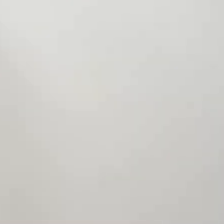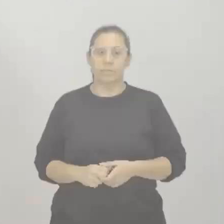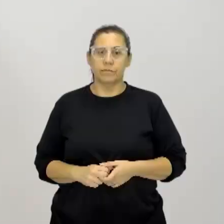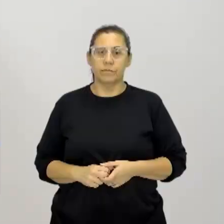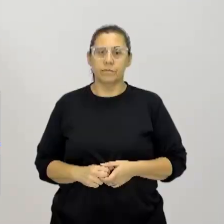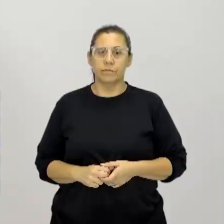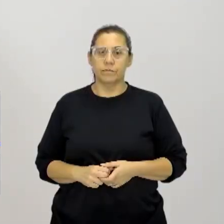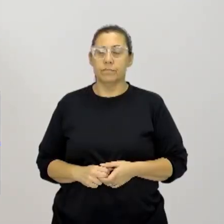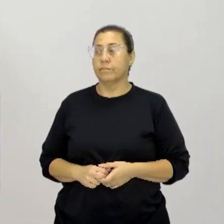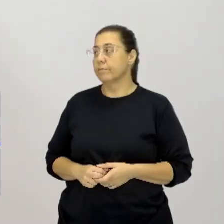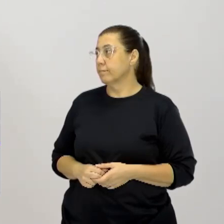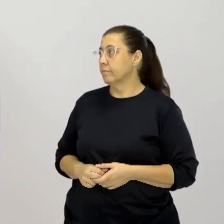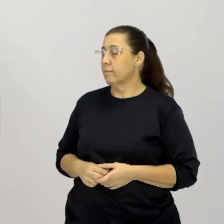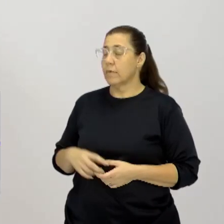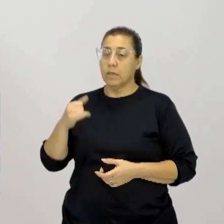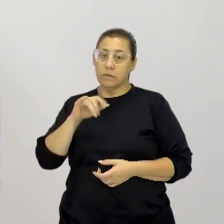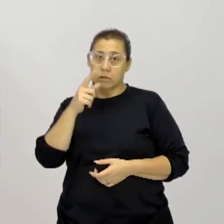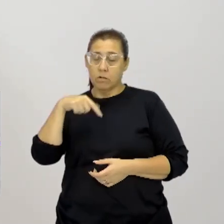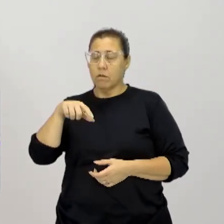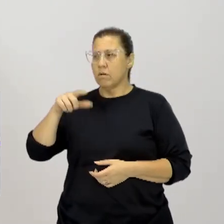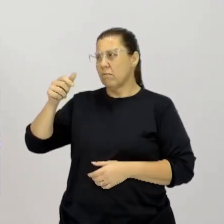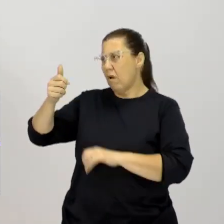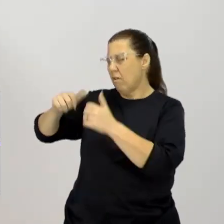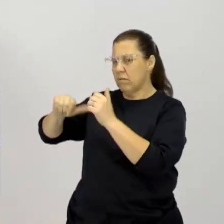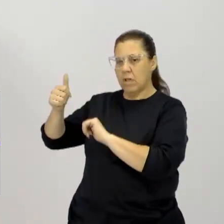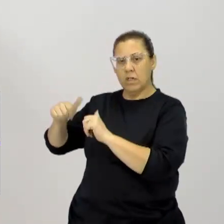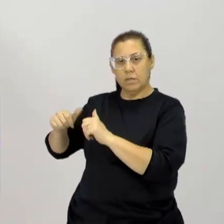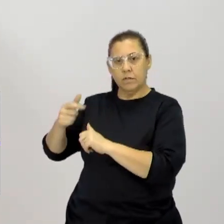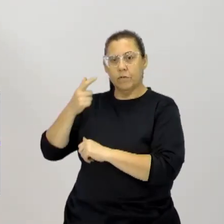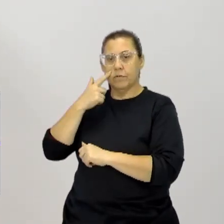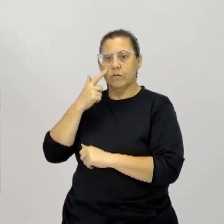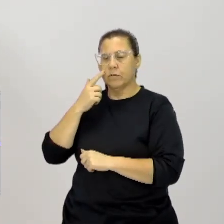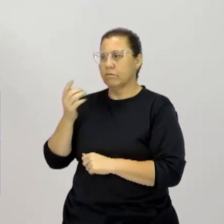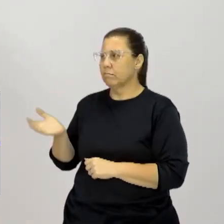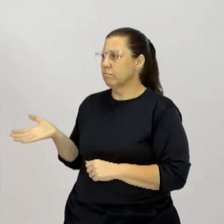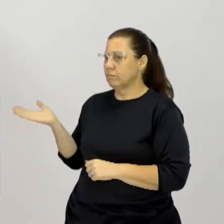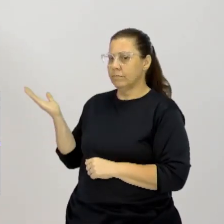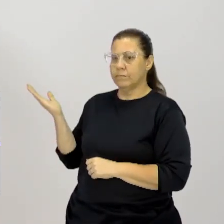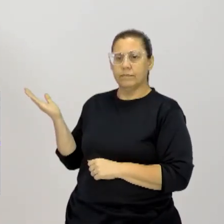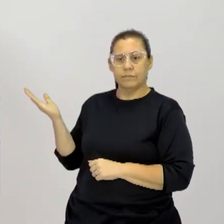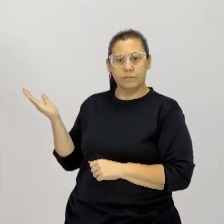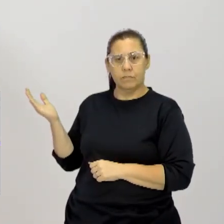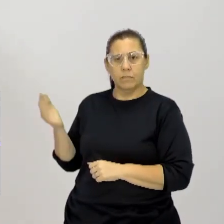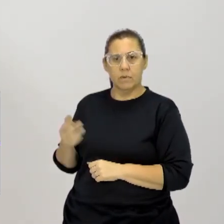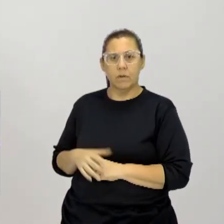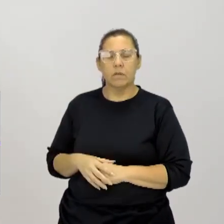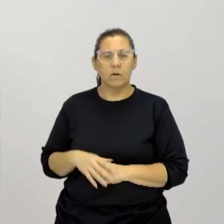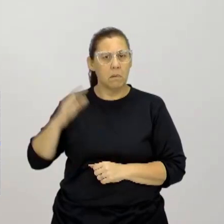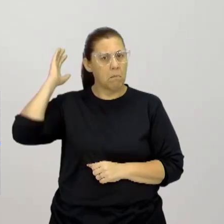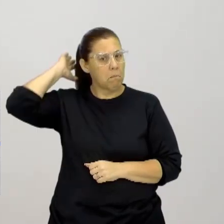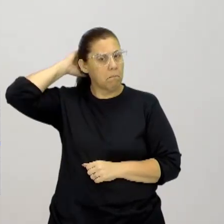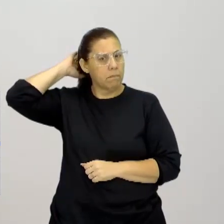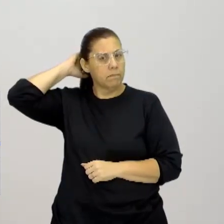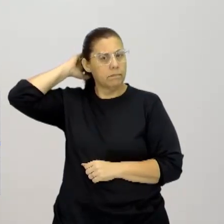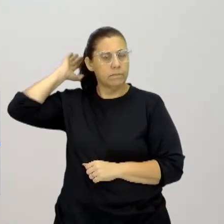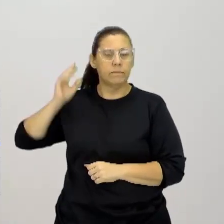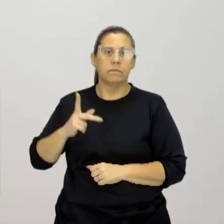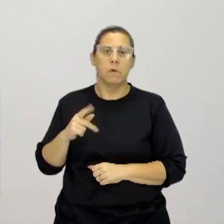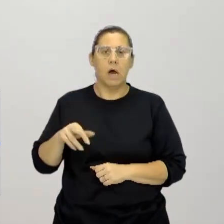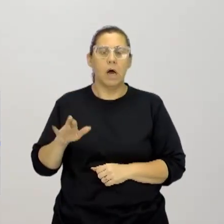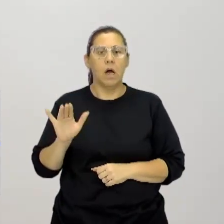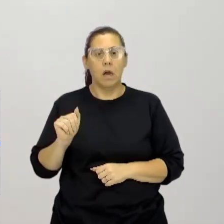Professor Russo, se a gente analisar aí pelo gráfico, salta aos olhos aí, né? Que é o Pará, não é isso? É o Pará, né? E aí respondeu aí a